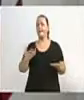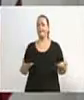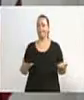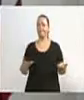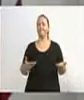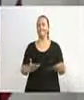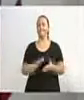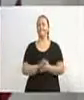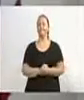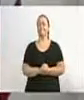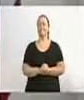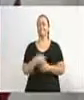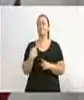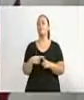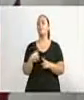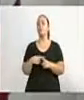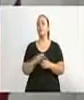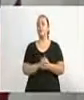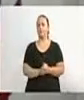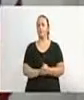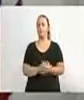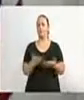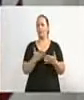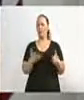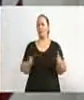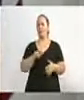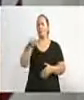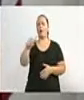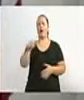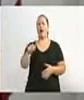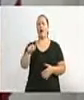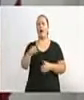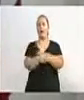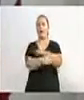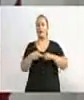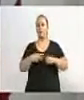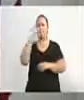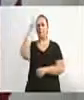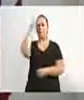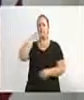mandato, para não ter que responder depois por crime de improbidade administrativa